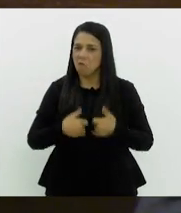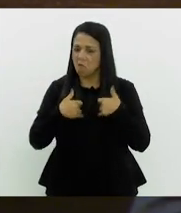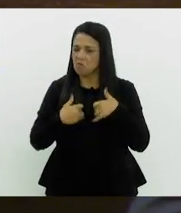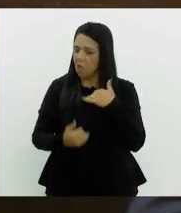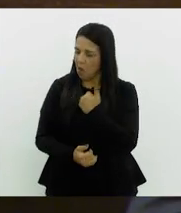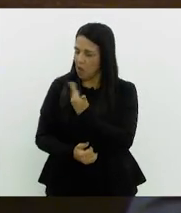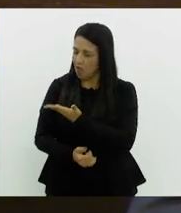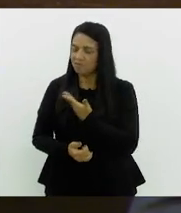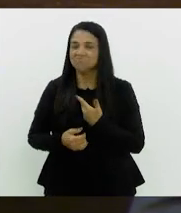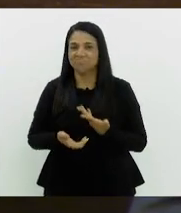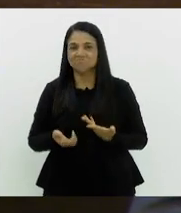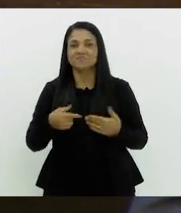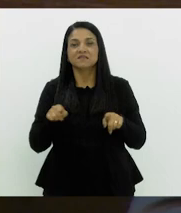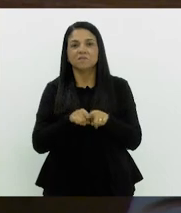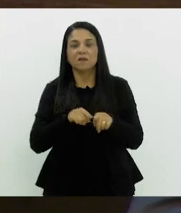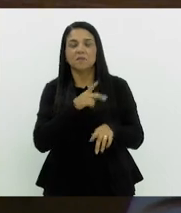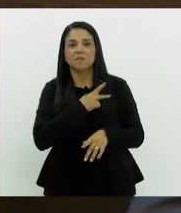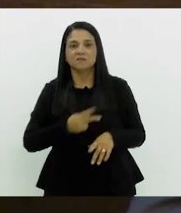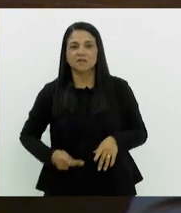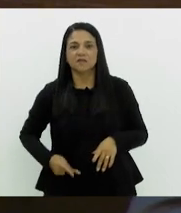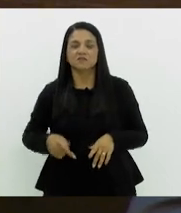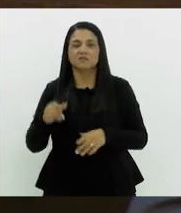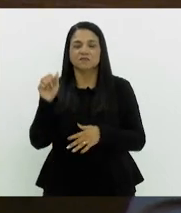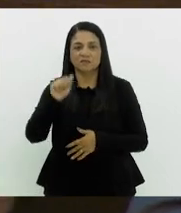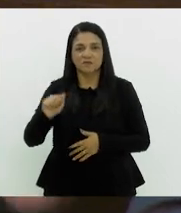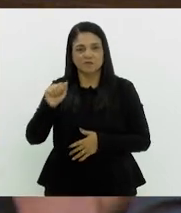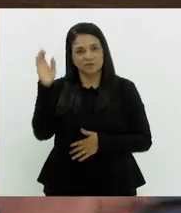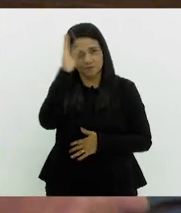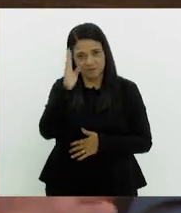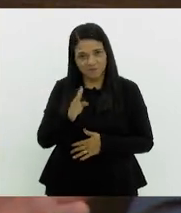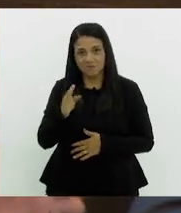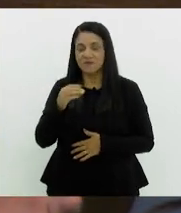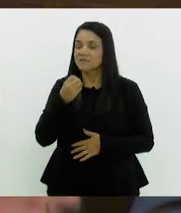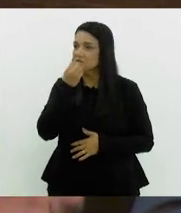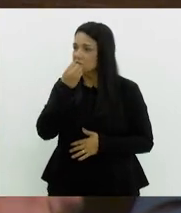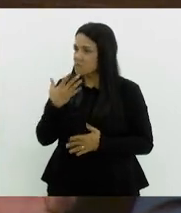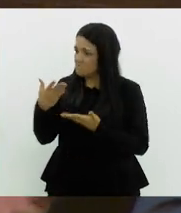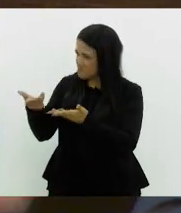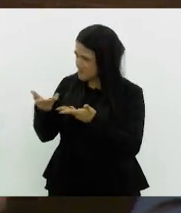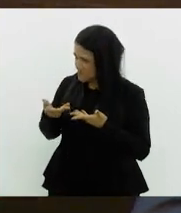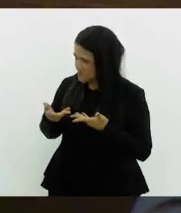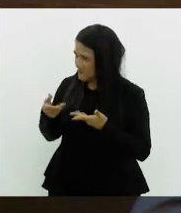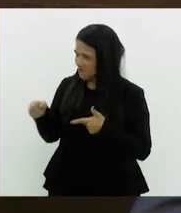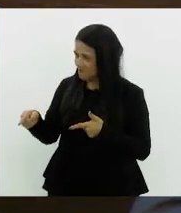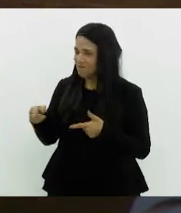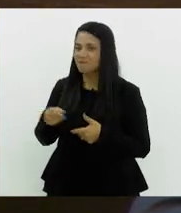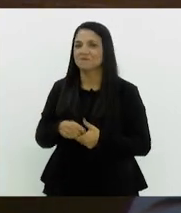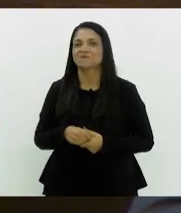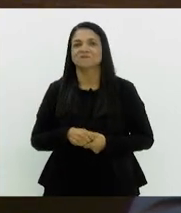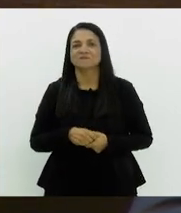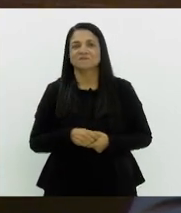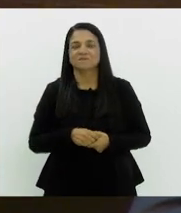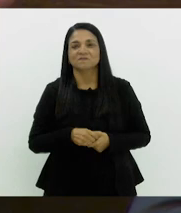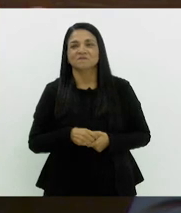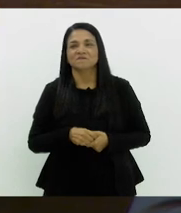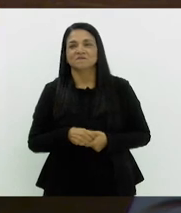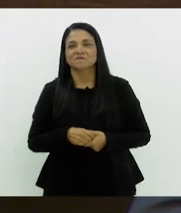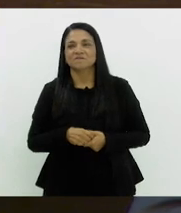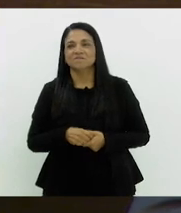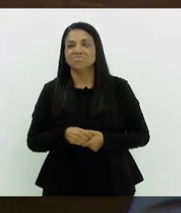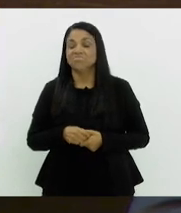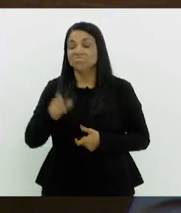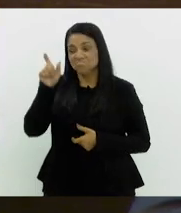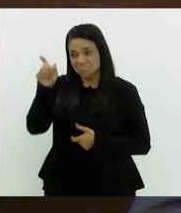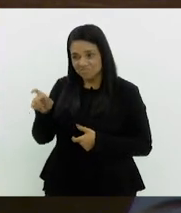presidente da Associação Nacional, Ricardo Benetti. Seja bem-vindo ao Rio de Janeiro. Né? Ah, Vossa Excelência é do